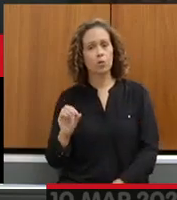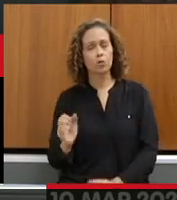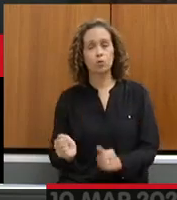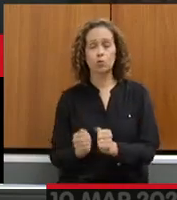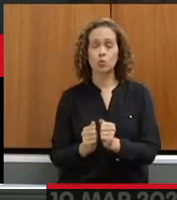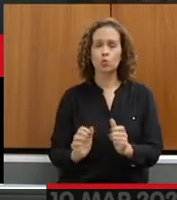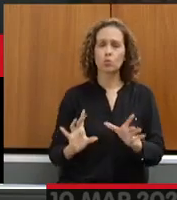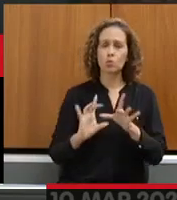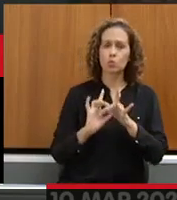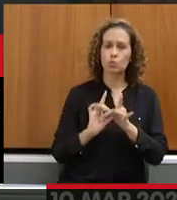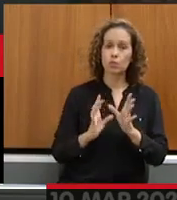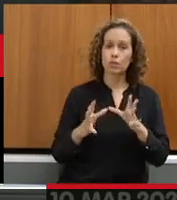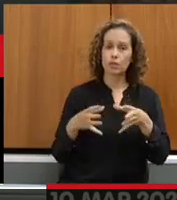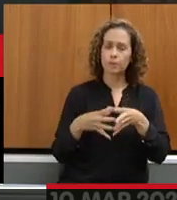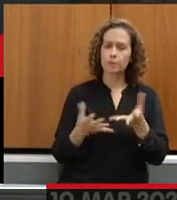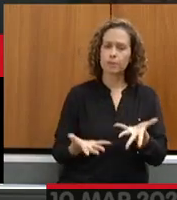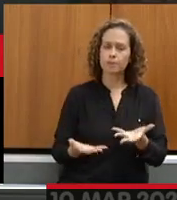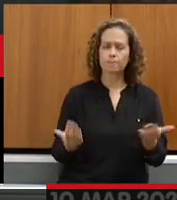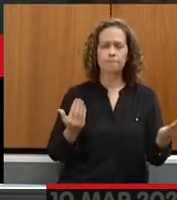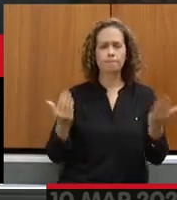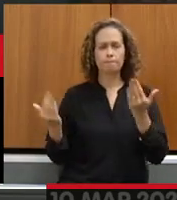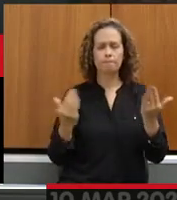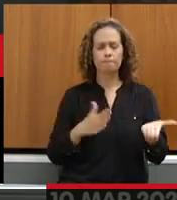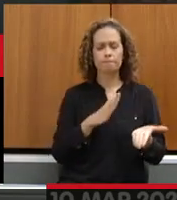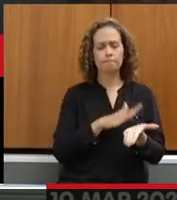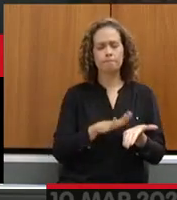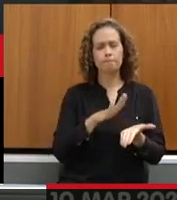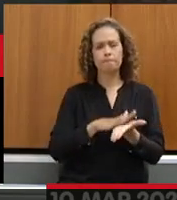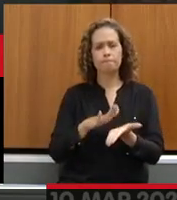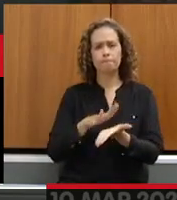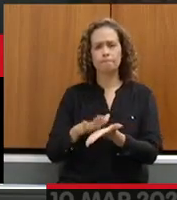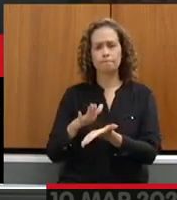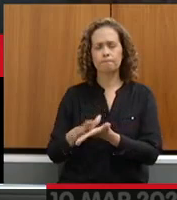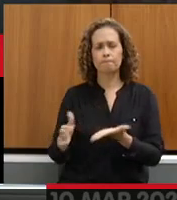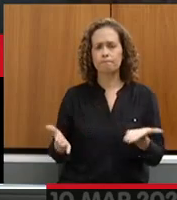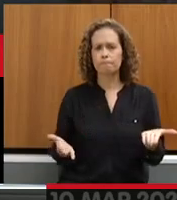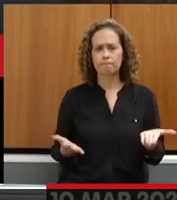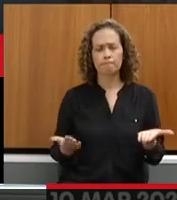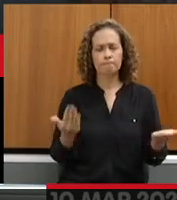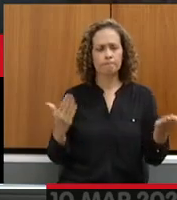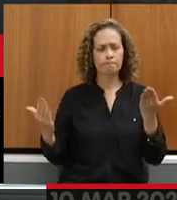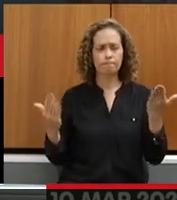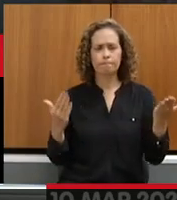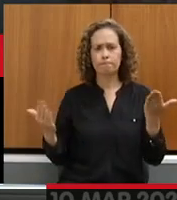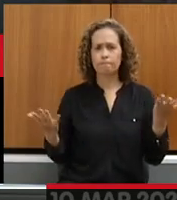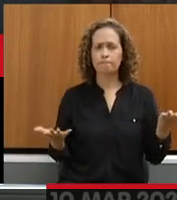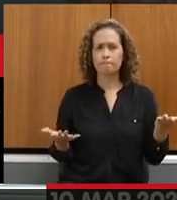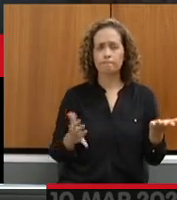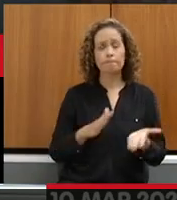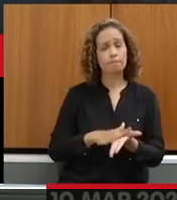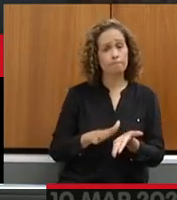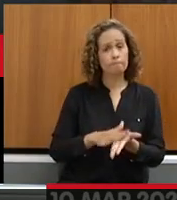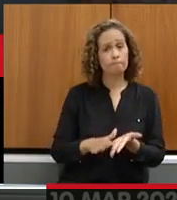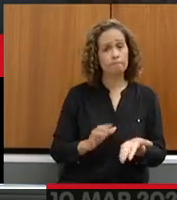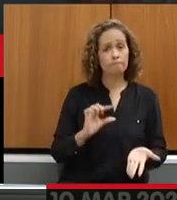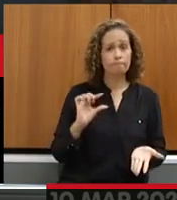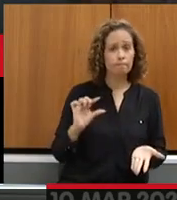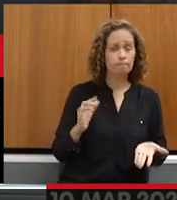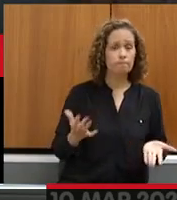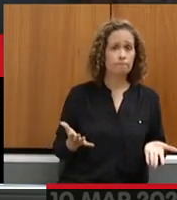compara gastos a qualidade de gastro Nem se compara essa gastou-se pouco